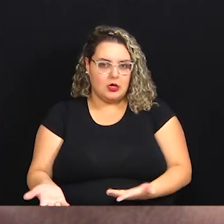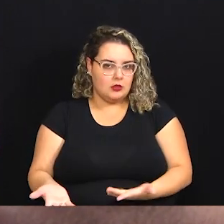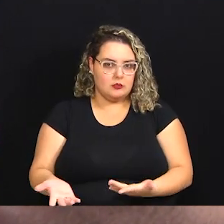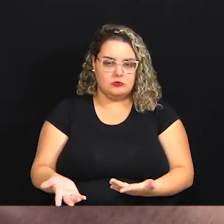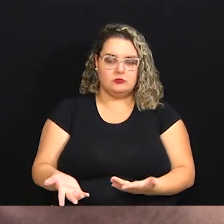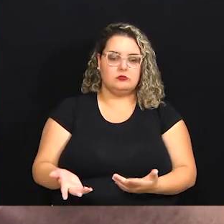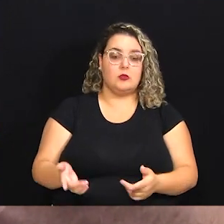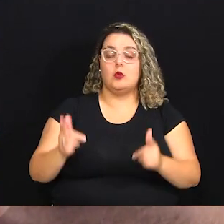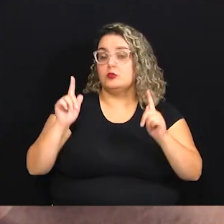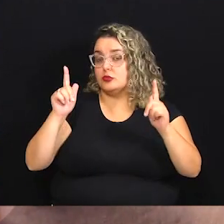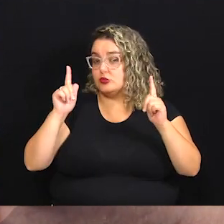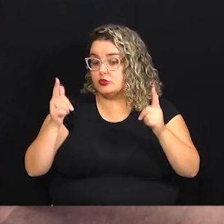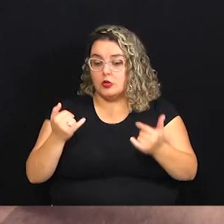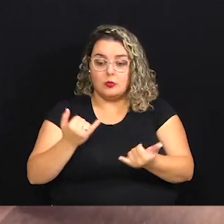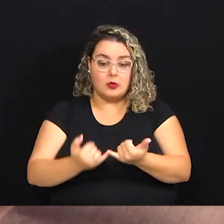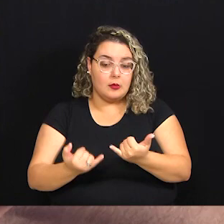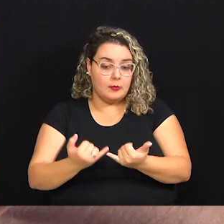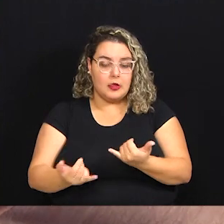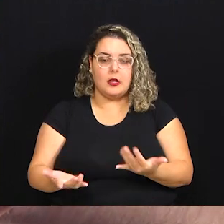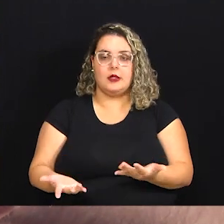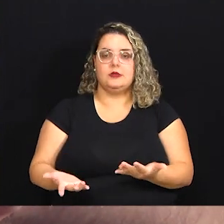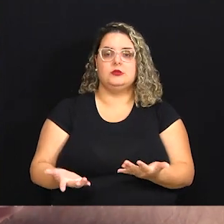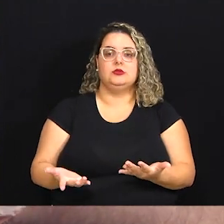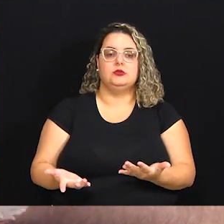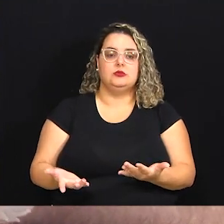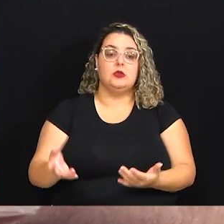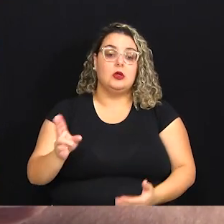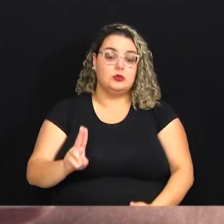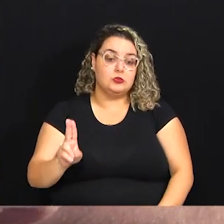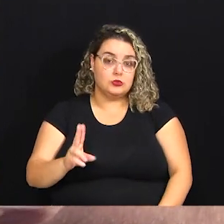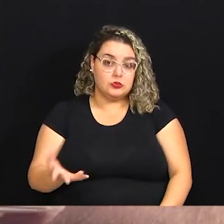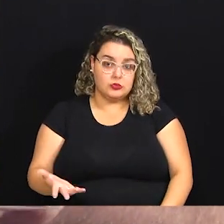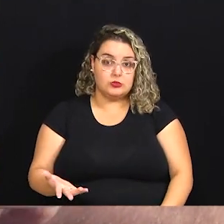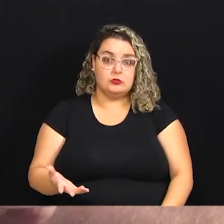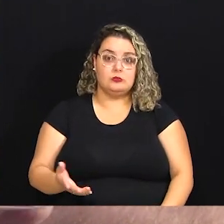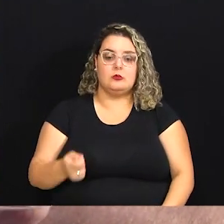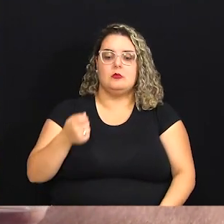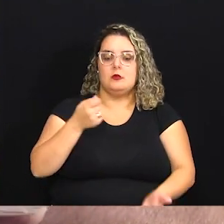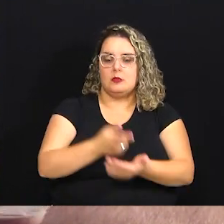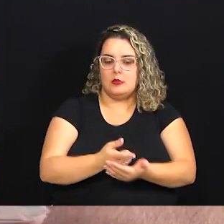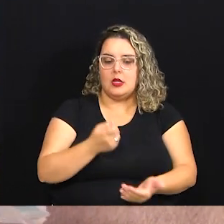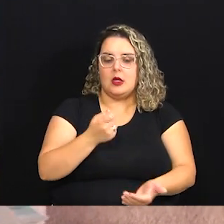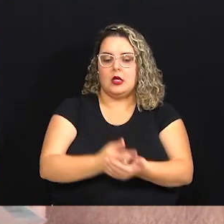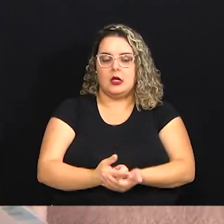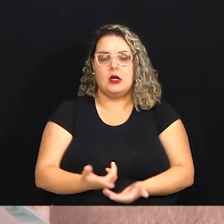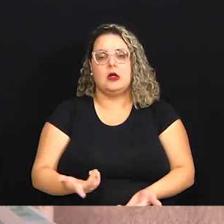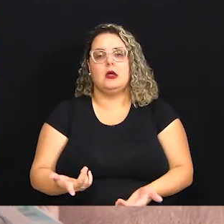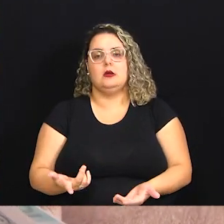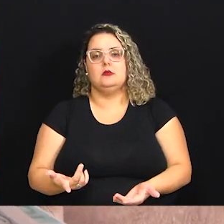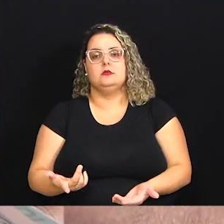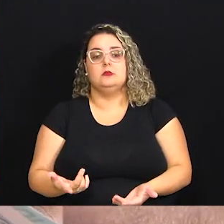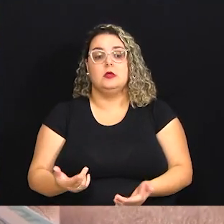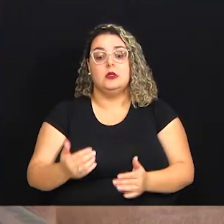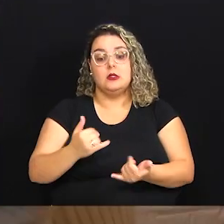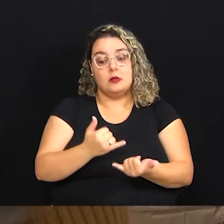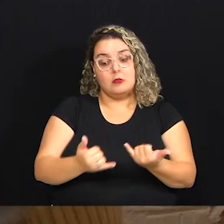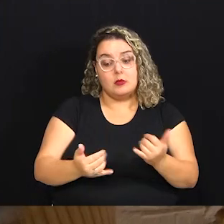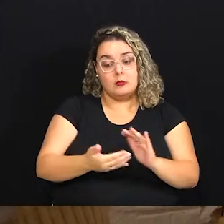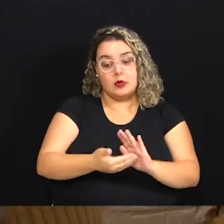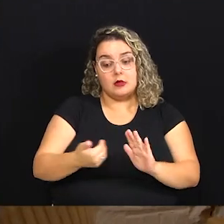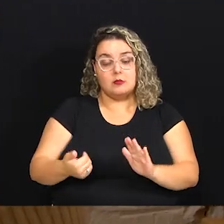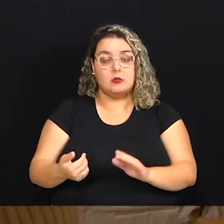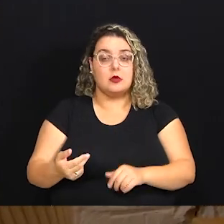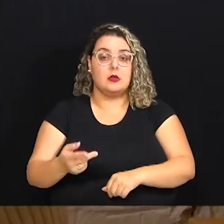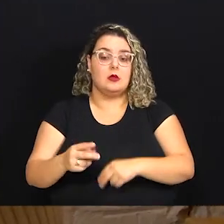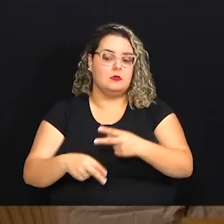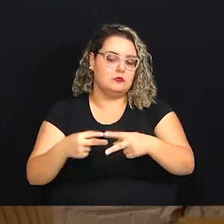gastar com diversão, uma parte você vai acabar usando para honrar os seus compromissos, tem uma parte que eu separo